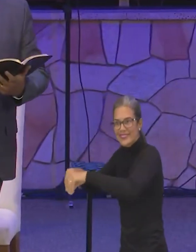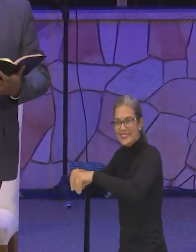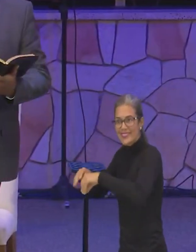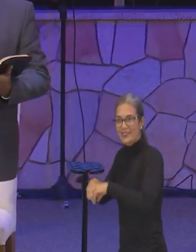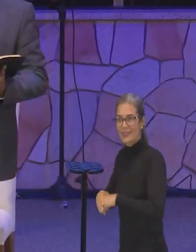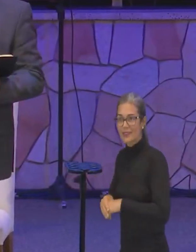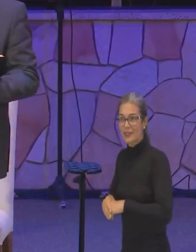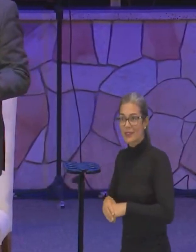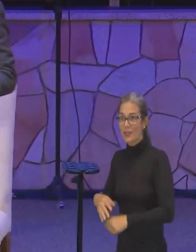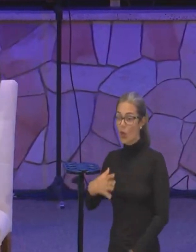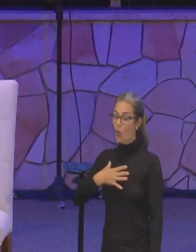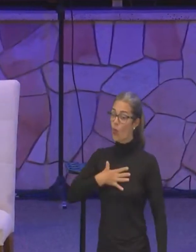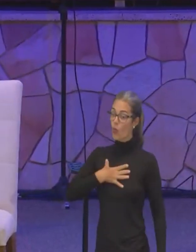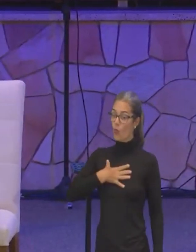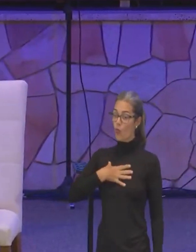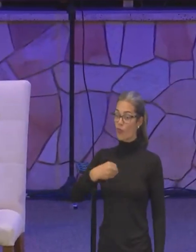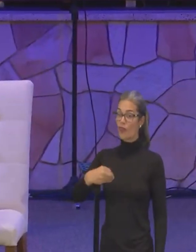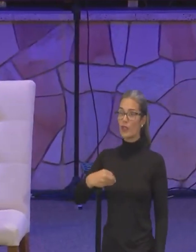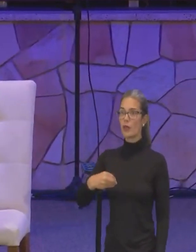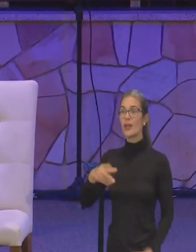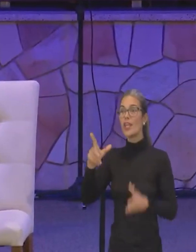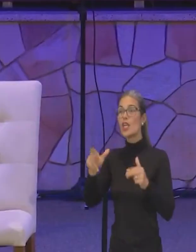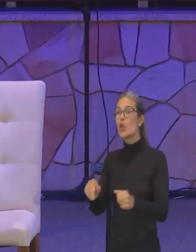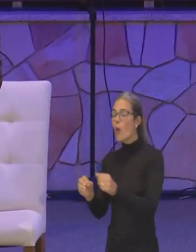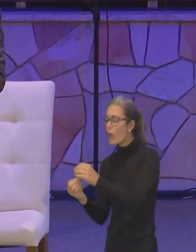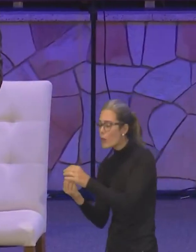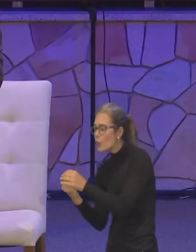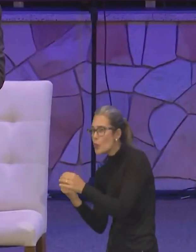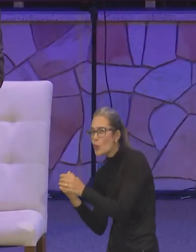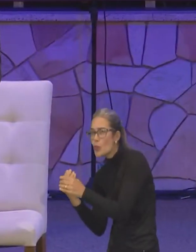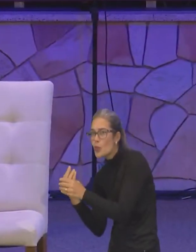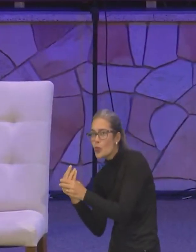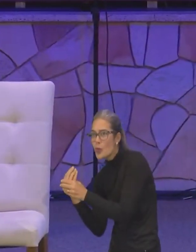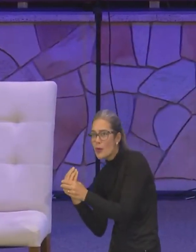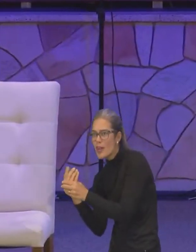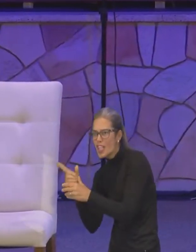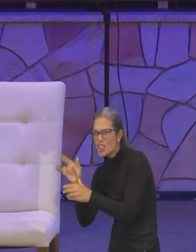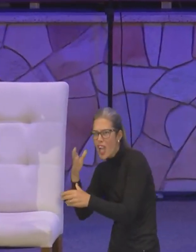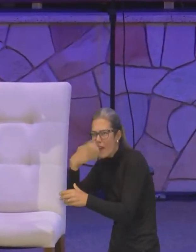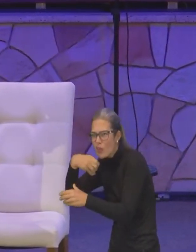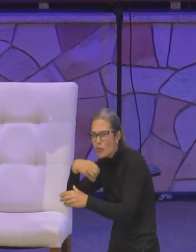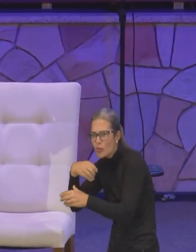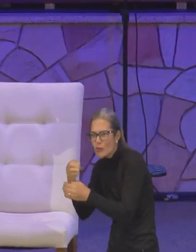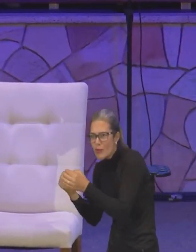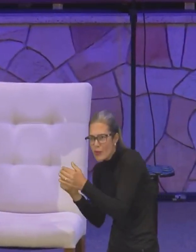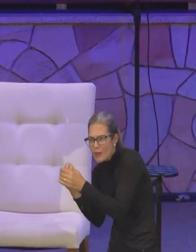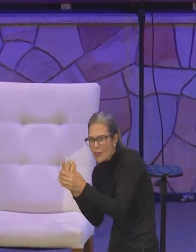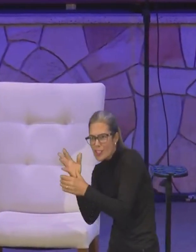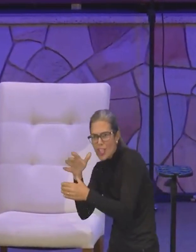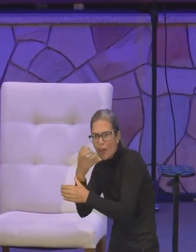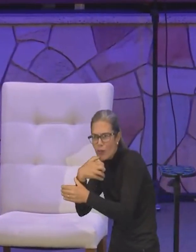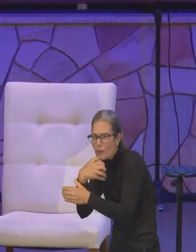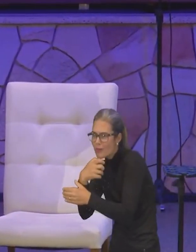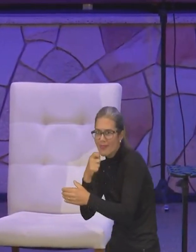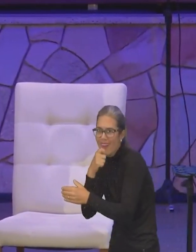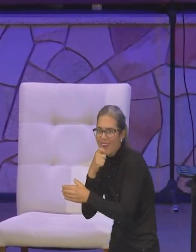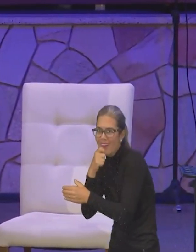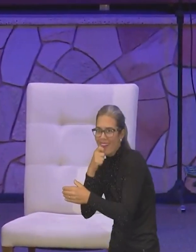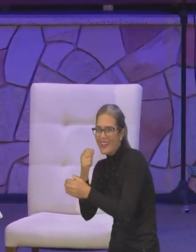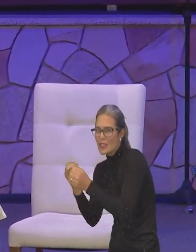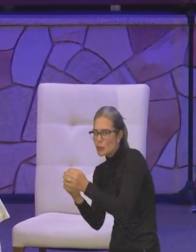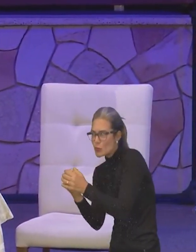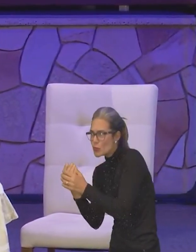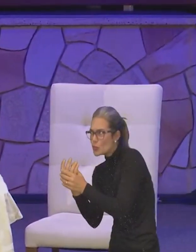dar frutos nos seus primeiros anos, mas que vão dar muitos frutos no futuro. E que